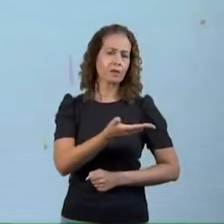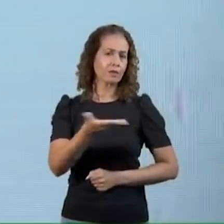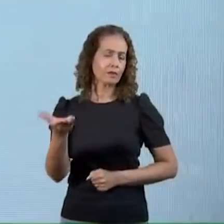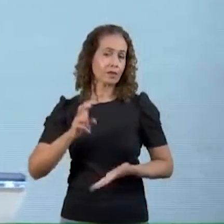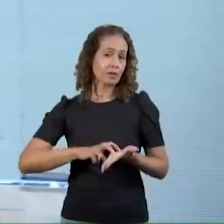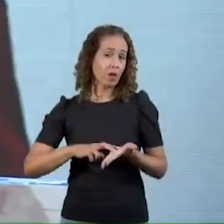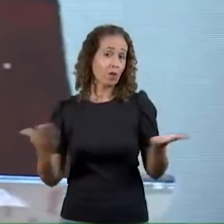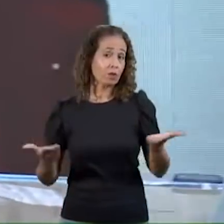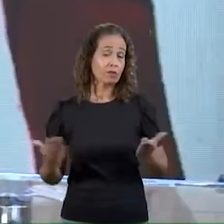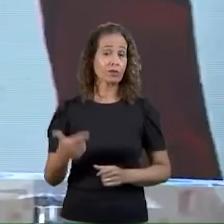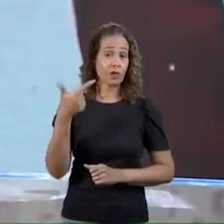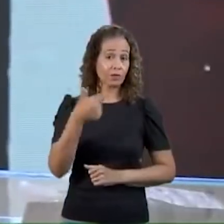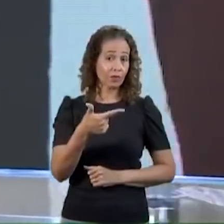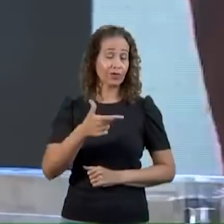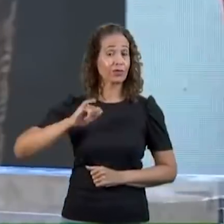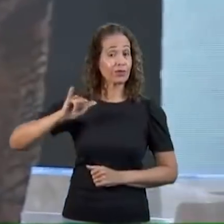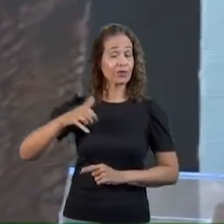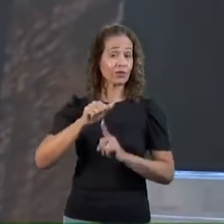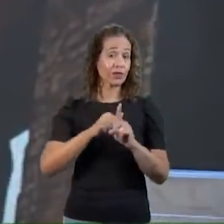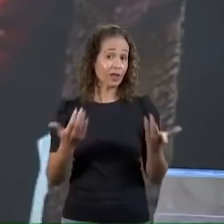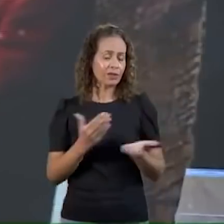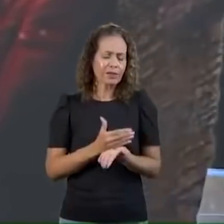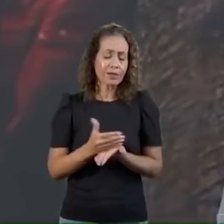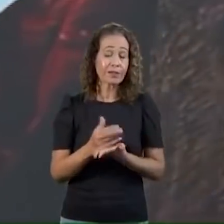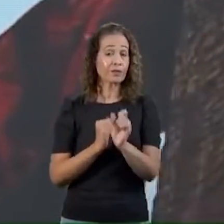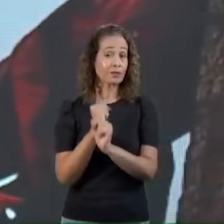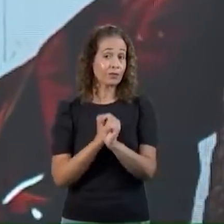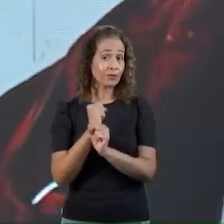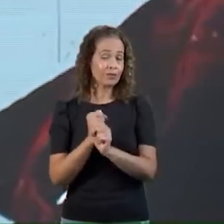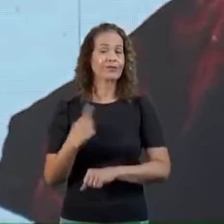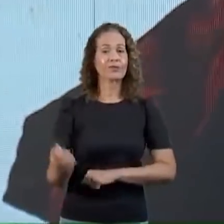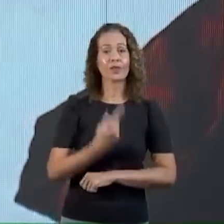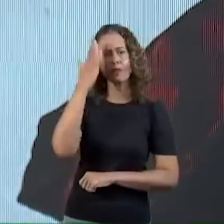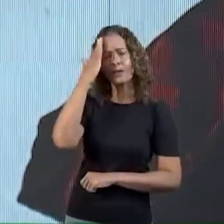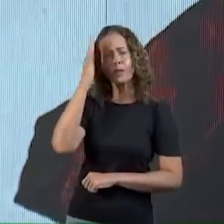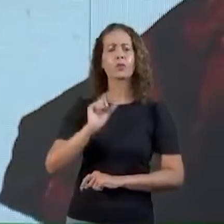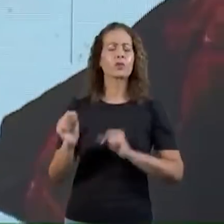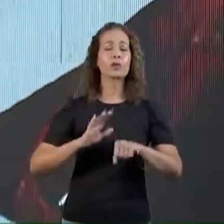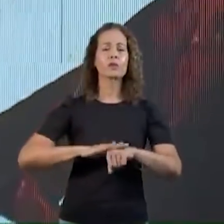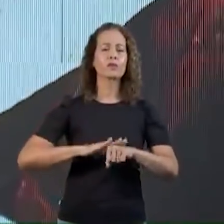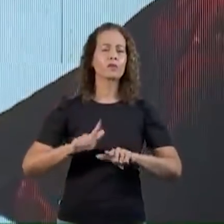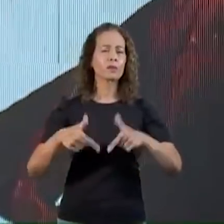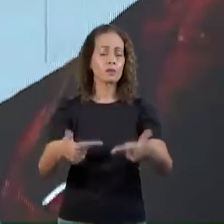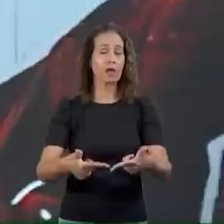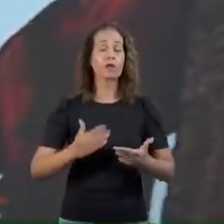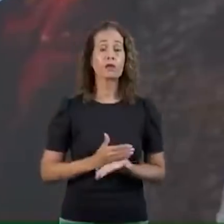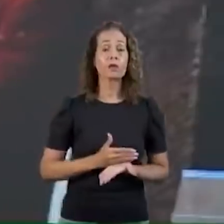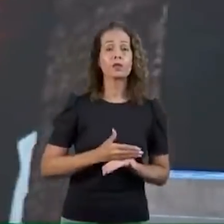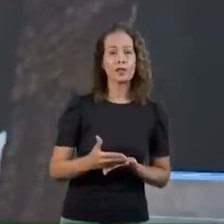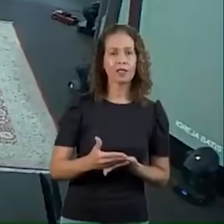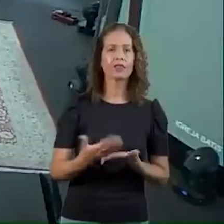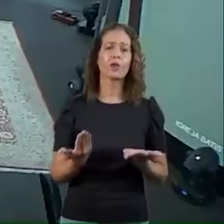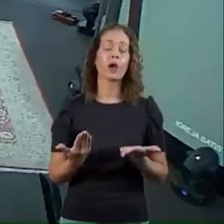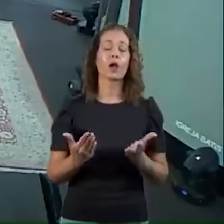hoje é dia 2 de janeiro. Nós estamos no início do ano e nós sabemos que aquilo que a gente fizer no início vai determinar